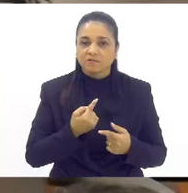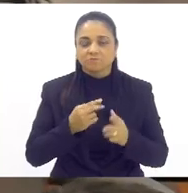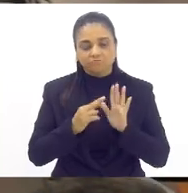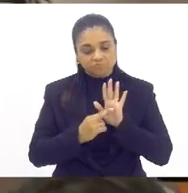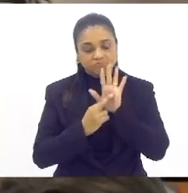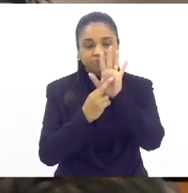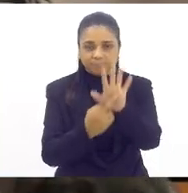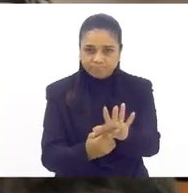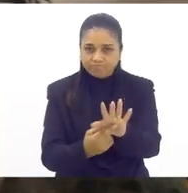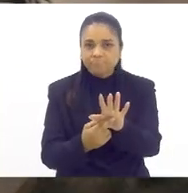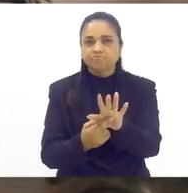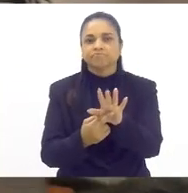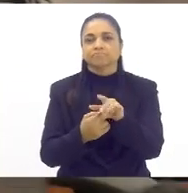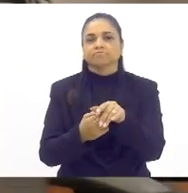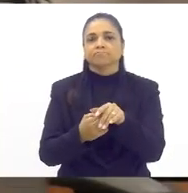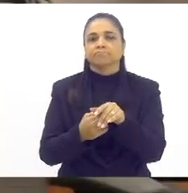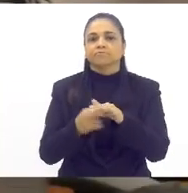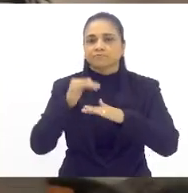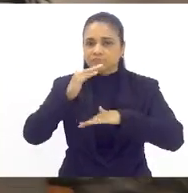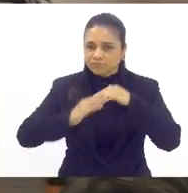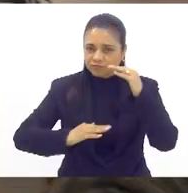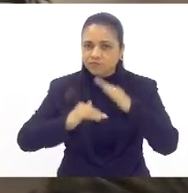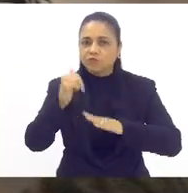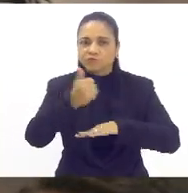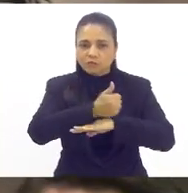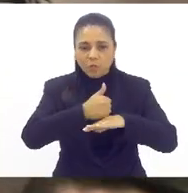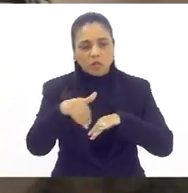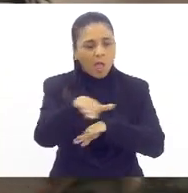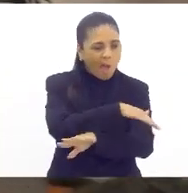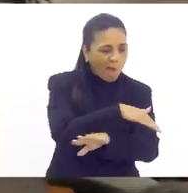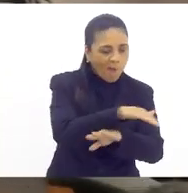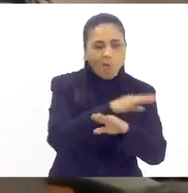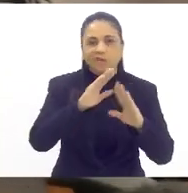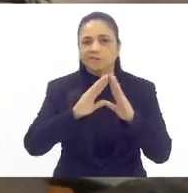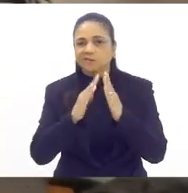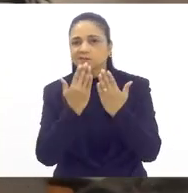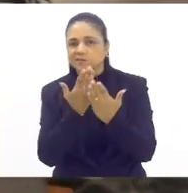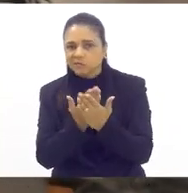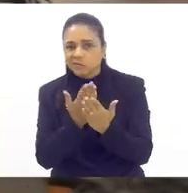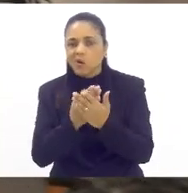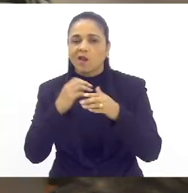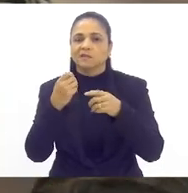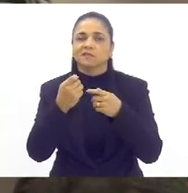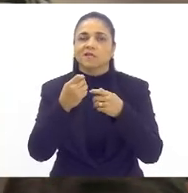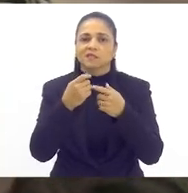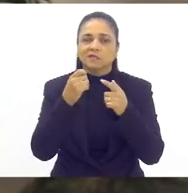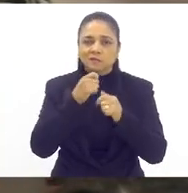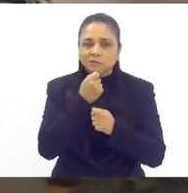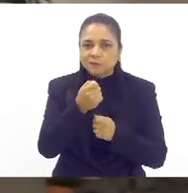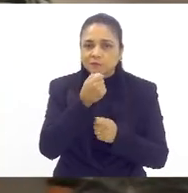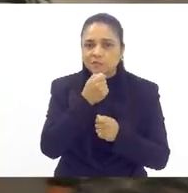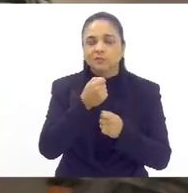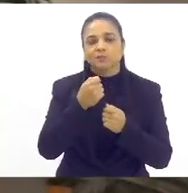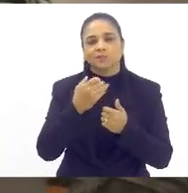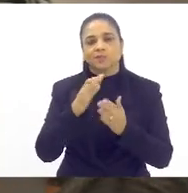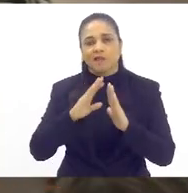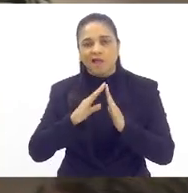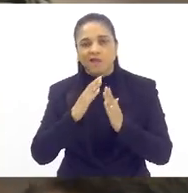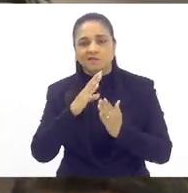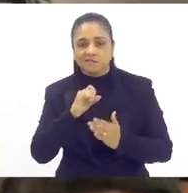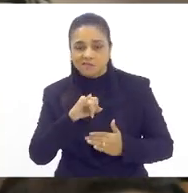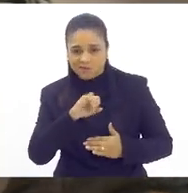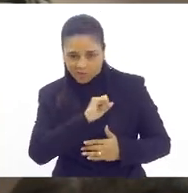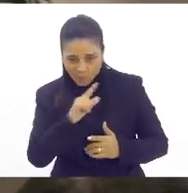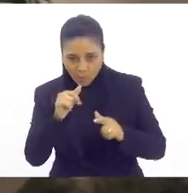representar representaremos essas categoria na rua nas escolas na imprensa na casa civil na